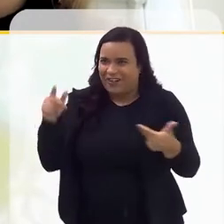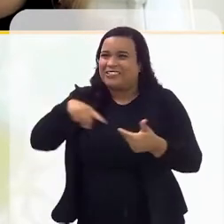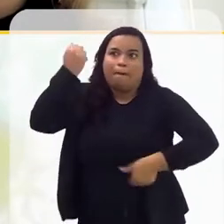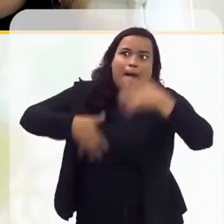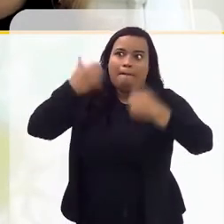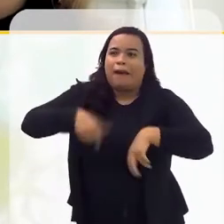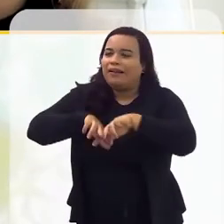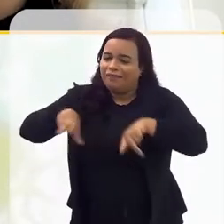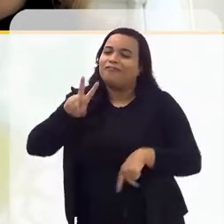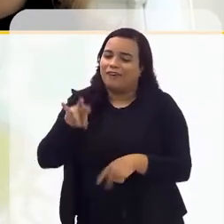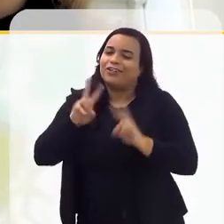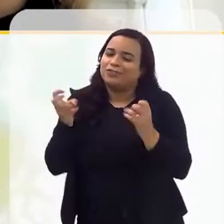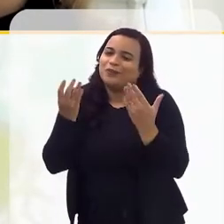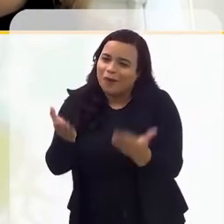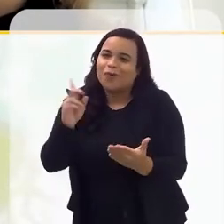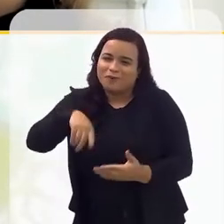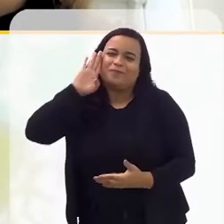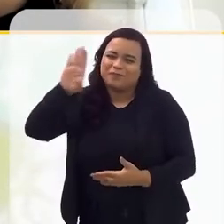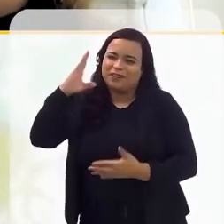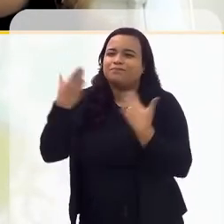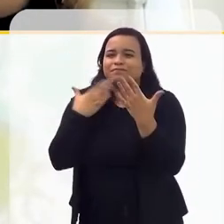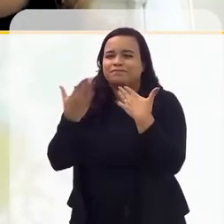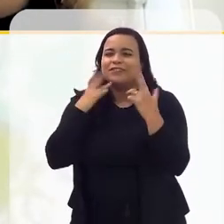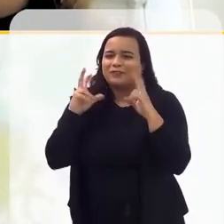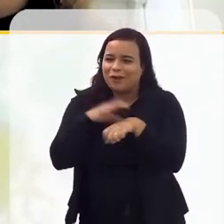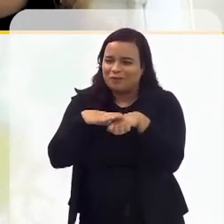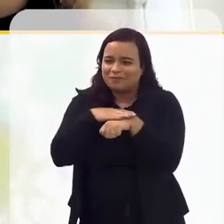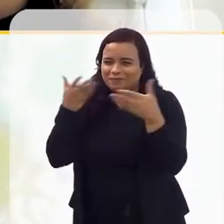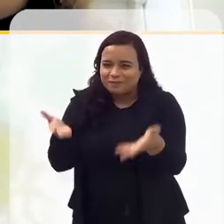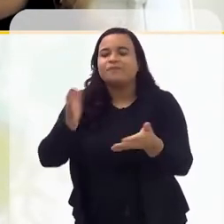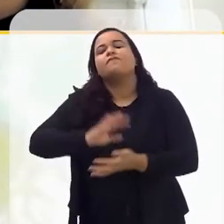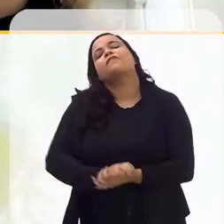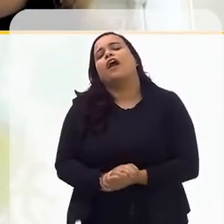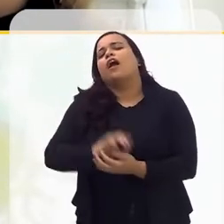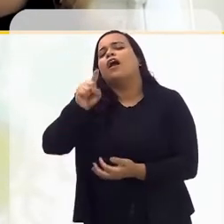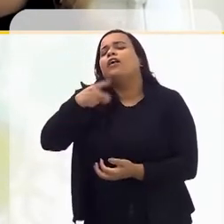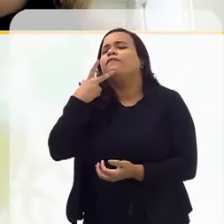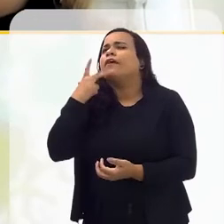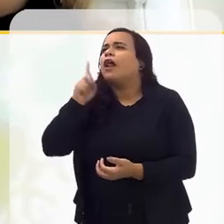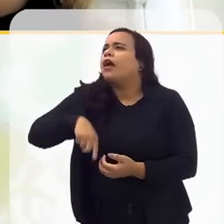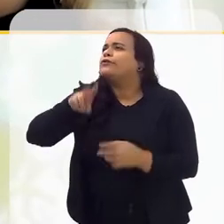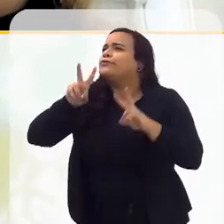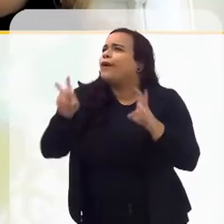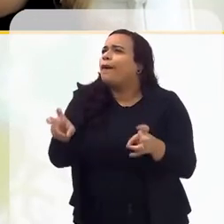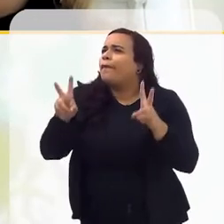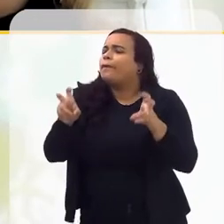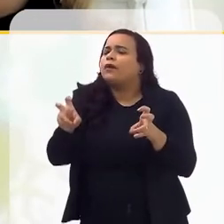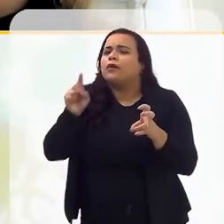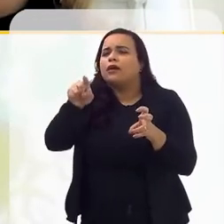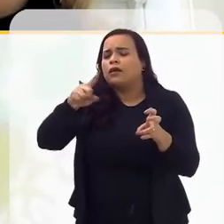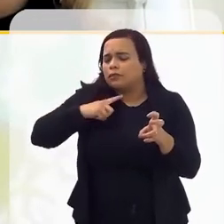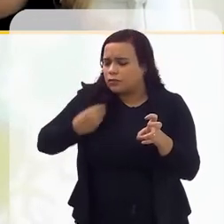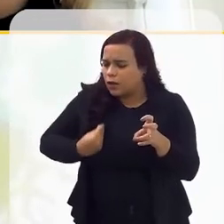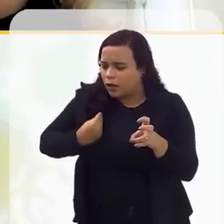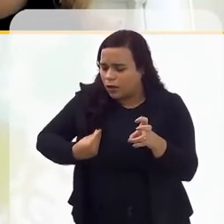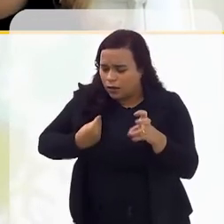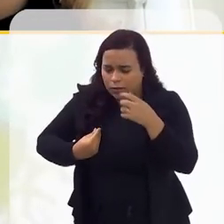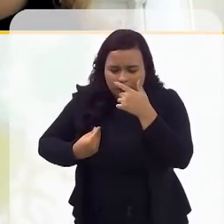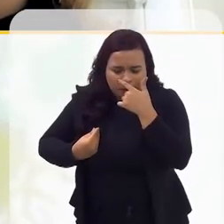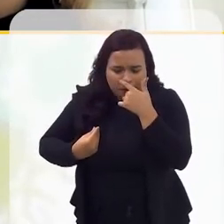isso, é o assunto, né, principal da nossa conversa. E aí chega o ponto que você